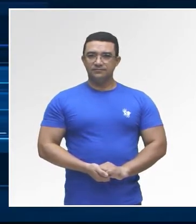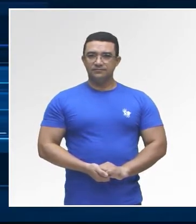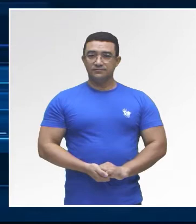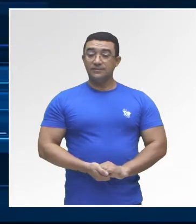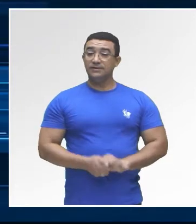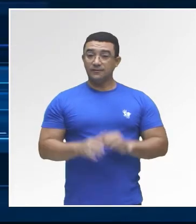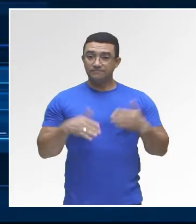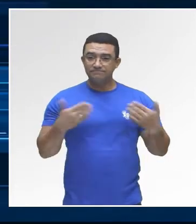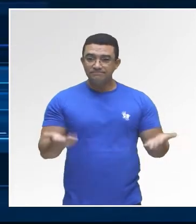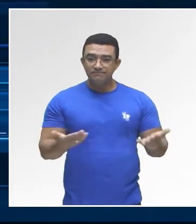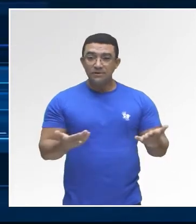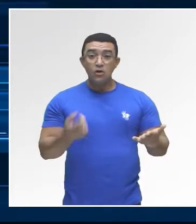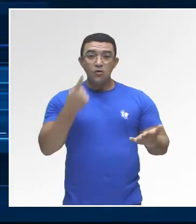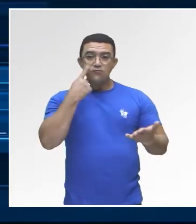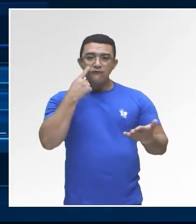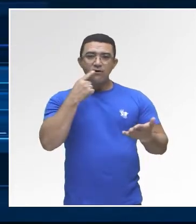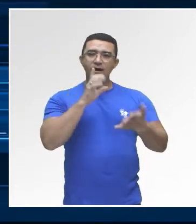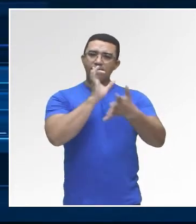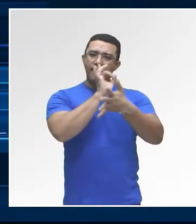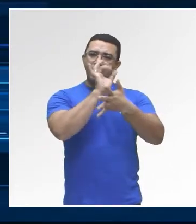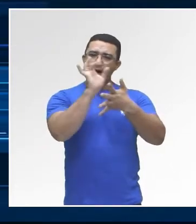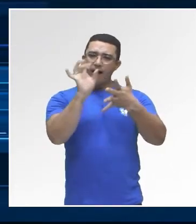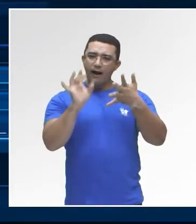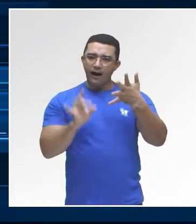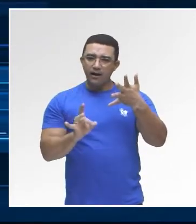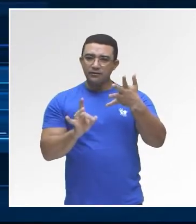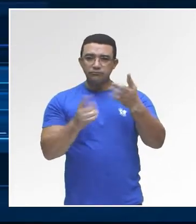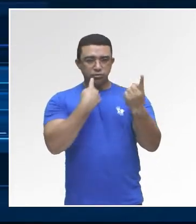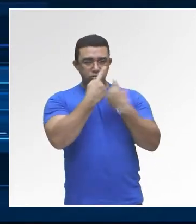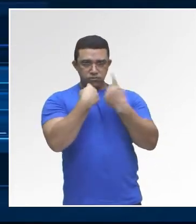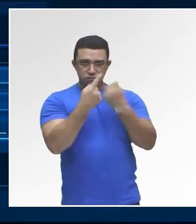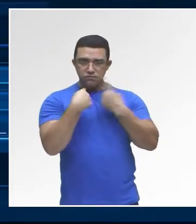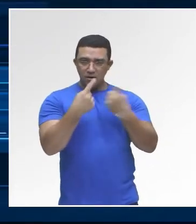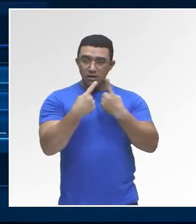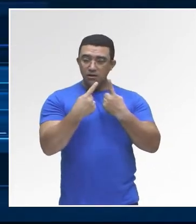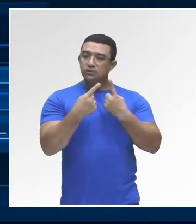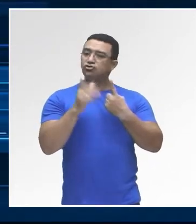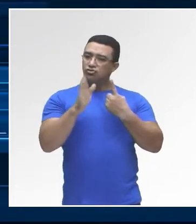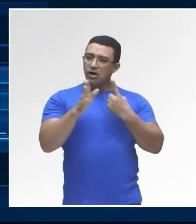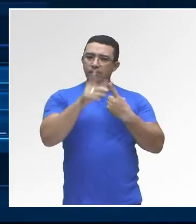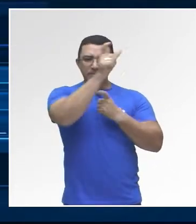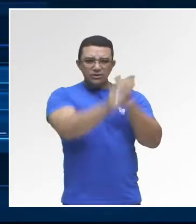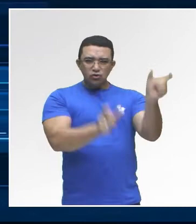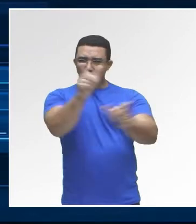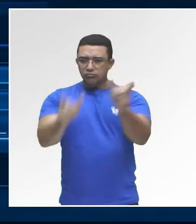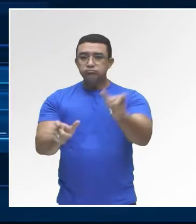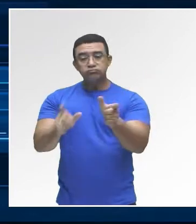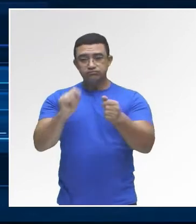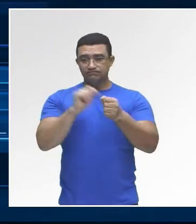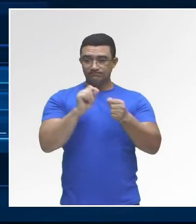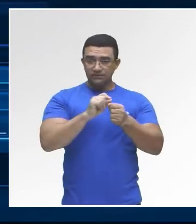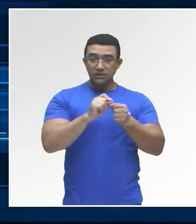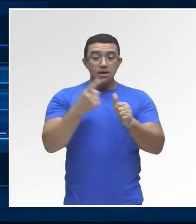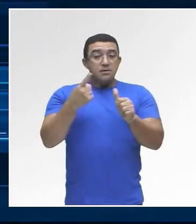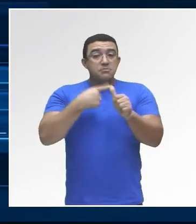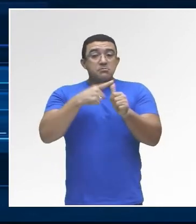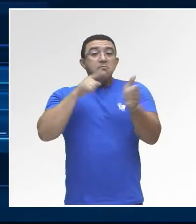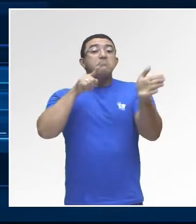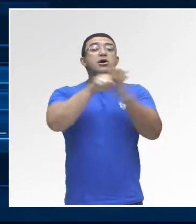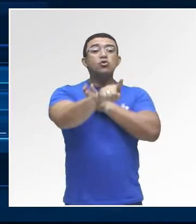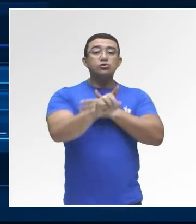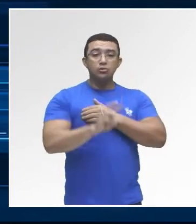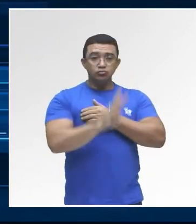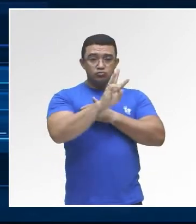Bom, então vamos rever cada um desses diálogos, né, que eu fiz com os nossos personagens. A nossa primeira pergunta foi Where are you